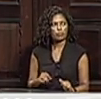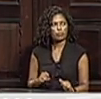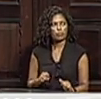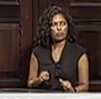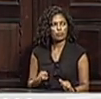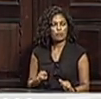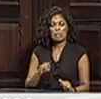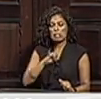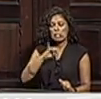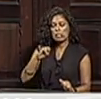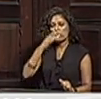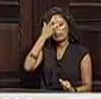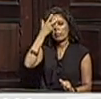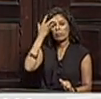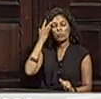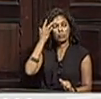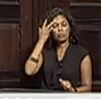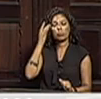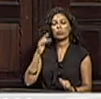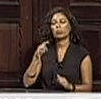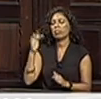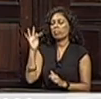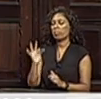nós, autores dessa lei,